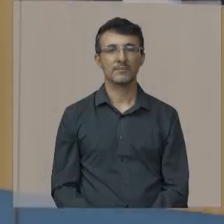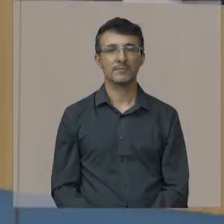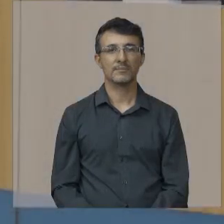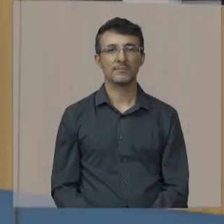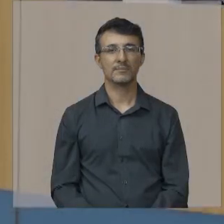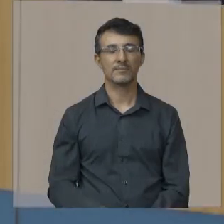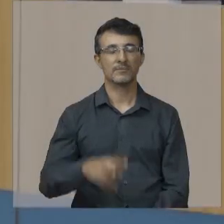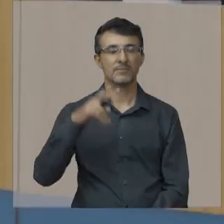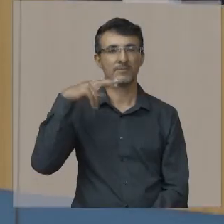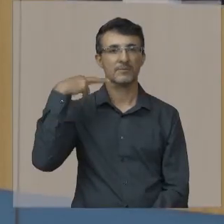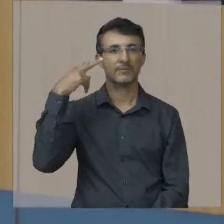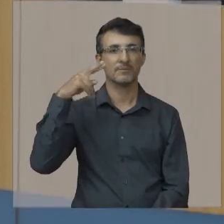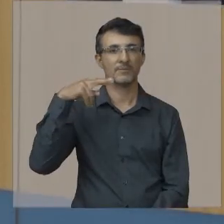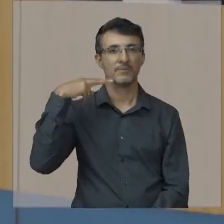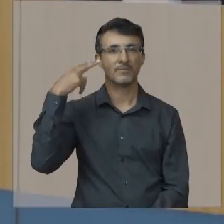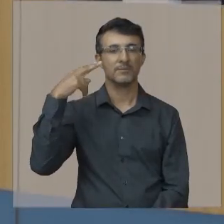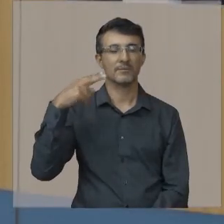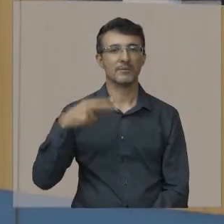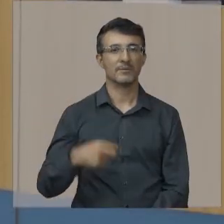Vereador